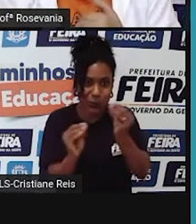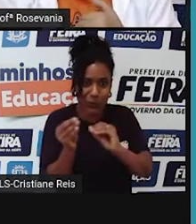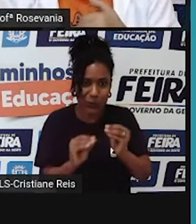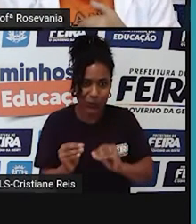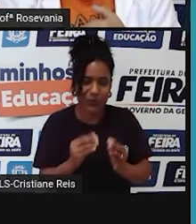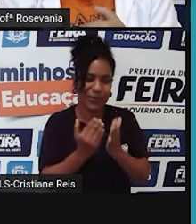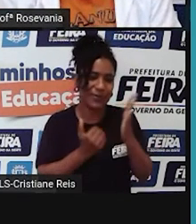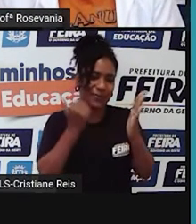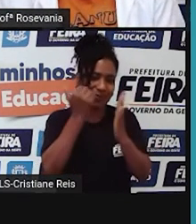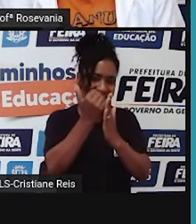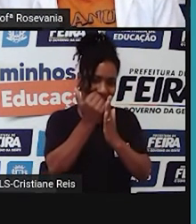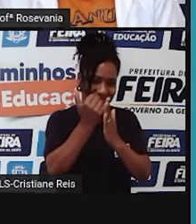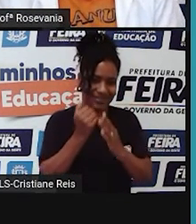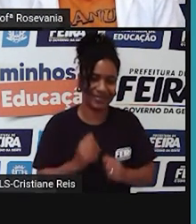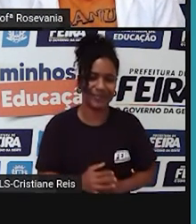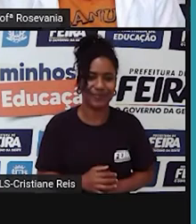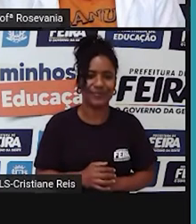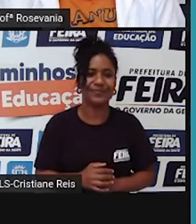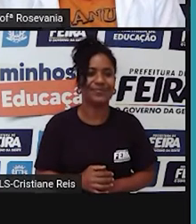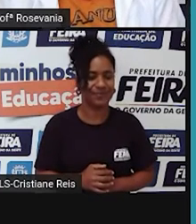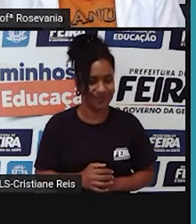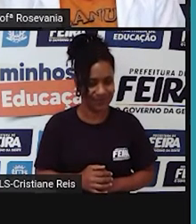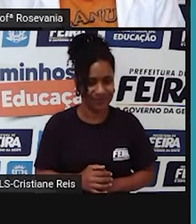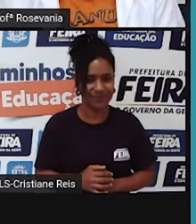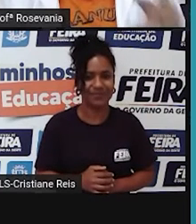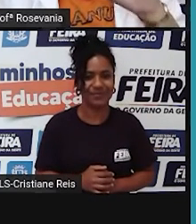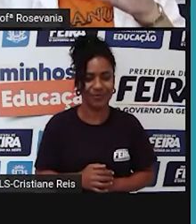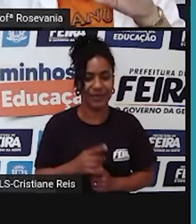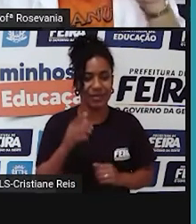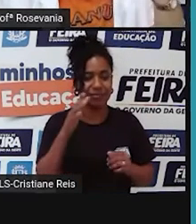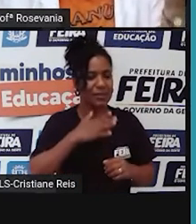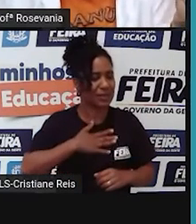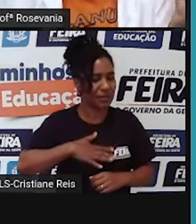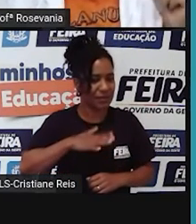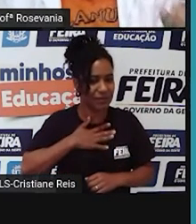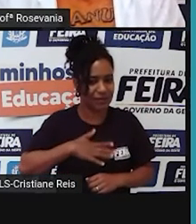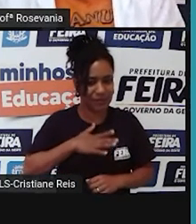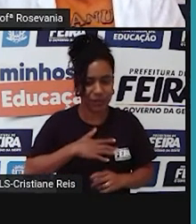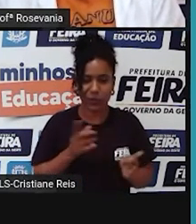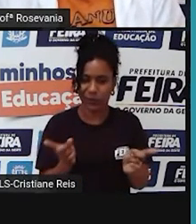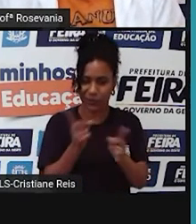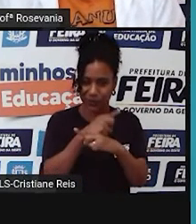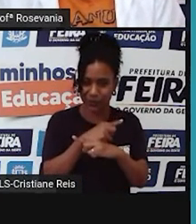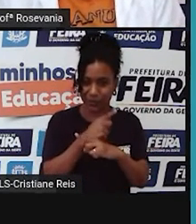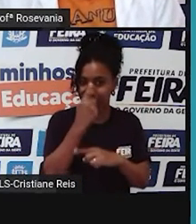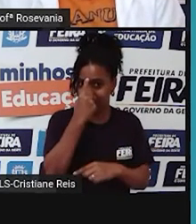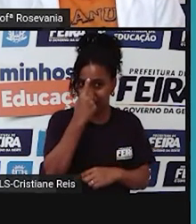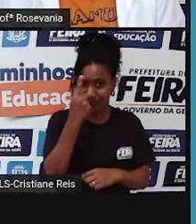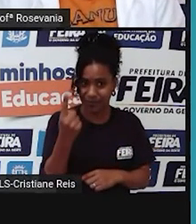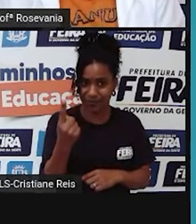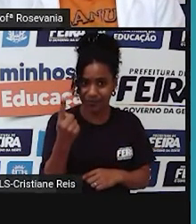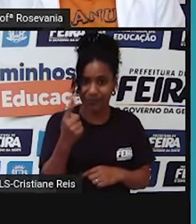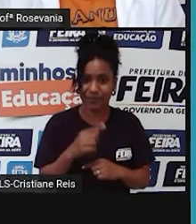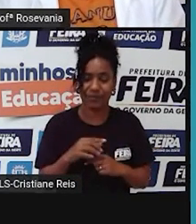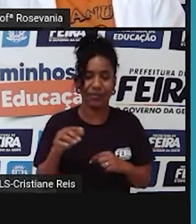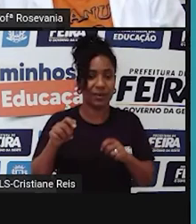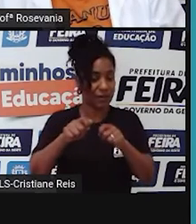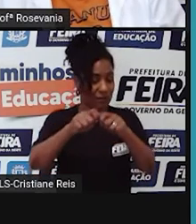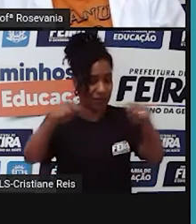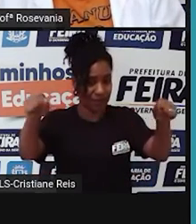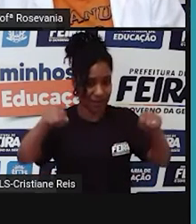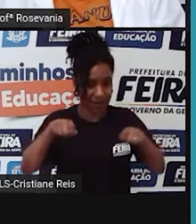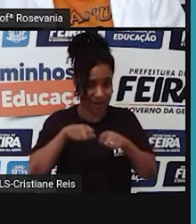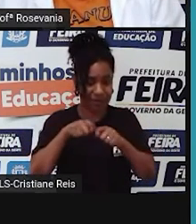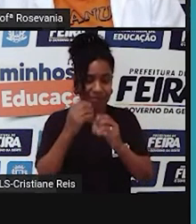ser maior, entenderam? Então fica bem tranquilinho para você entender. É um o contrário do outro, viu? Eu tenho uma área maior,